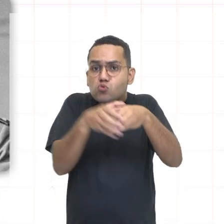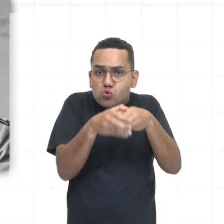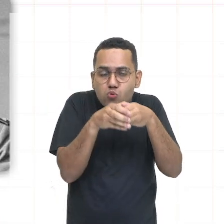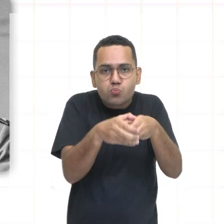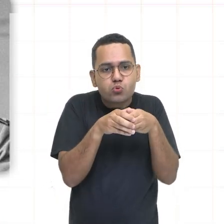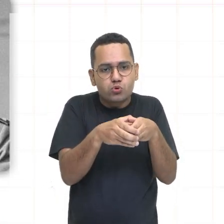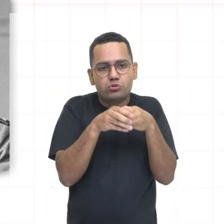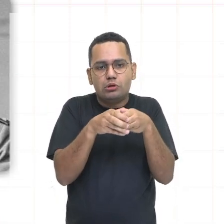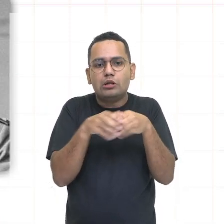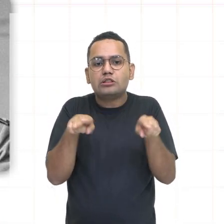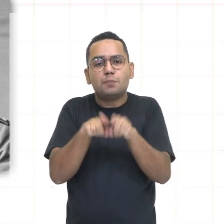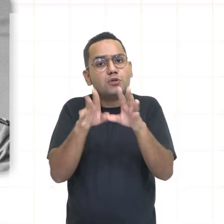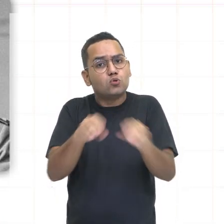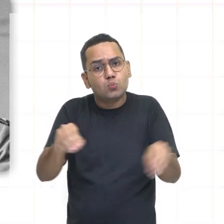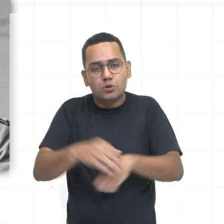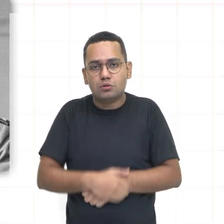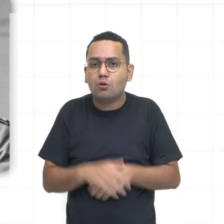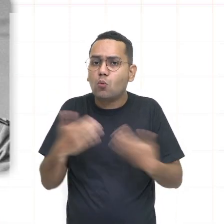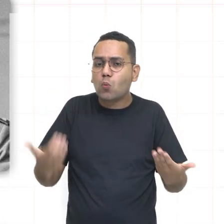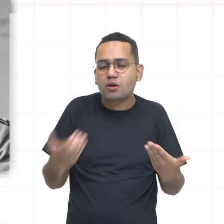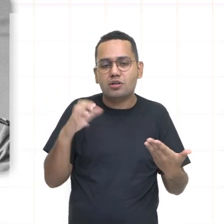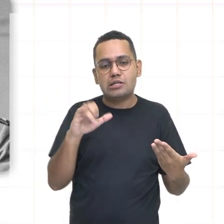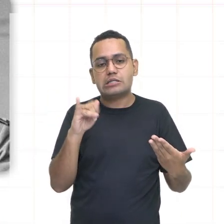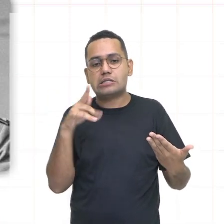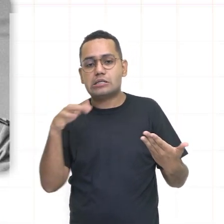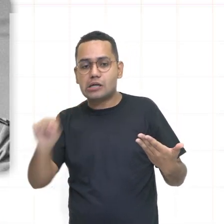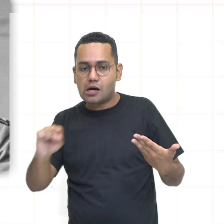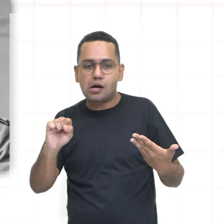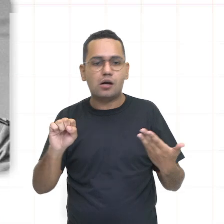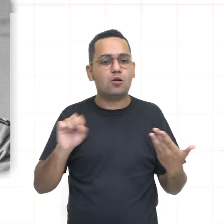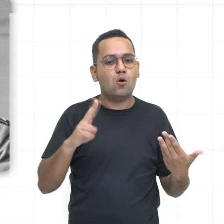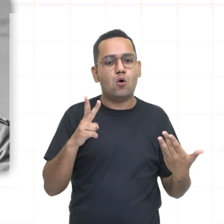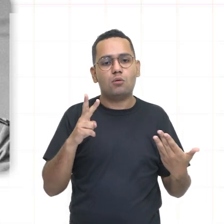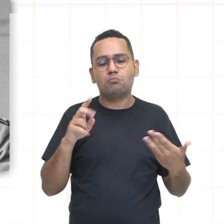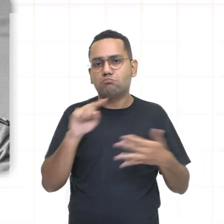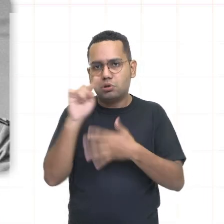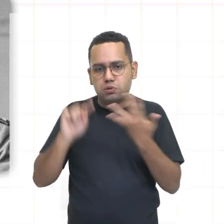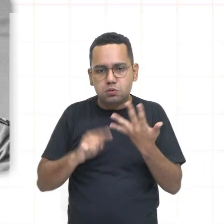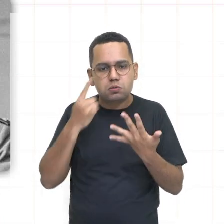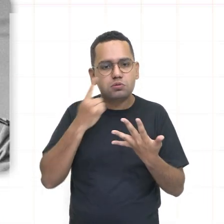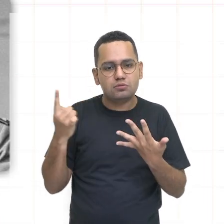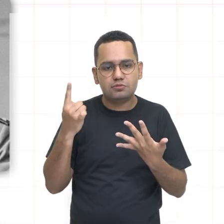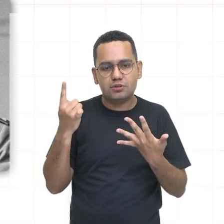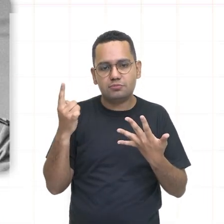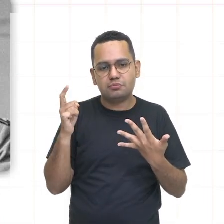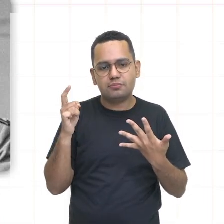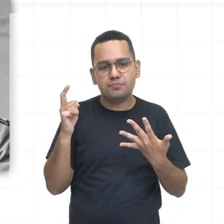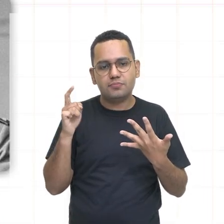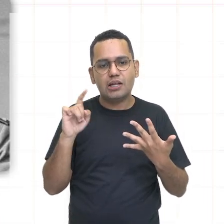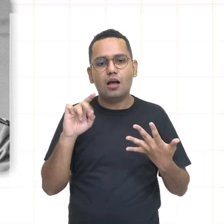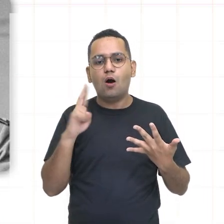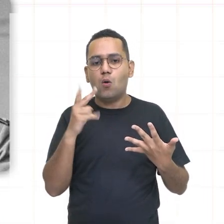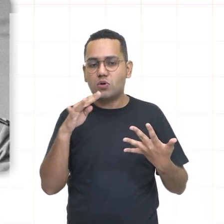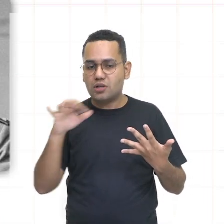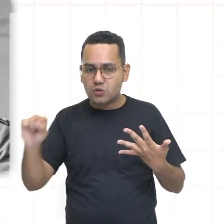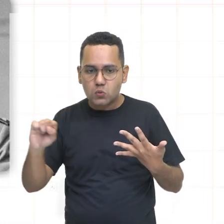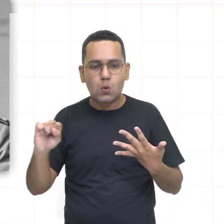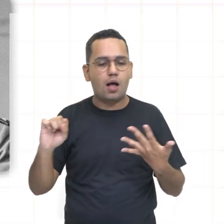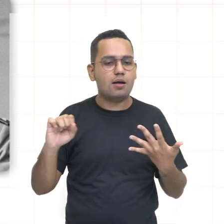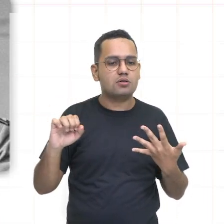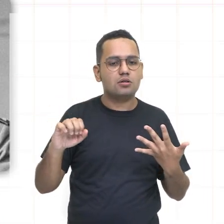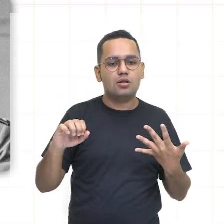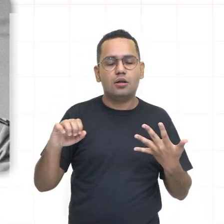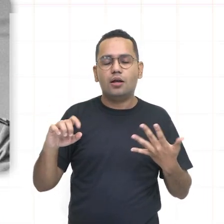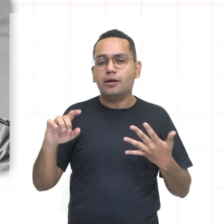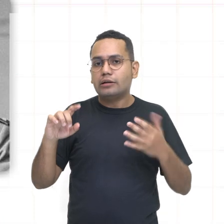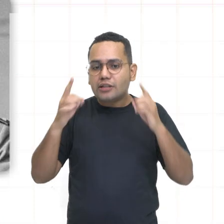os ciganos, homossexuais, deficientes físicos e mentais, testemunhas de Jeová e